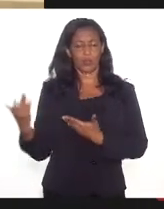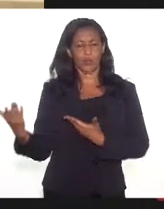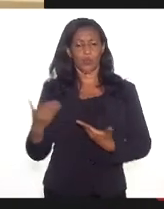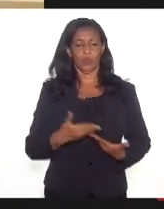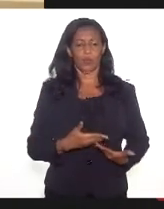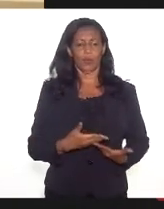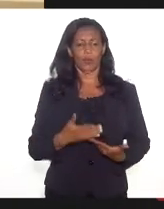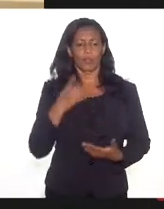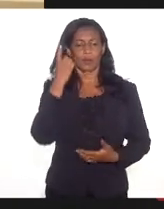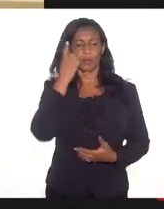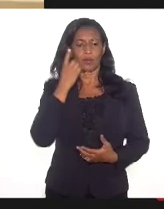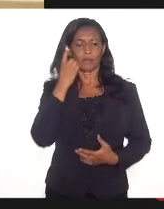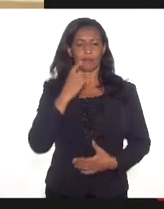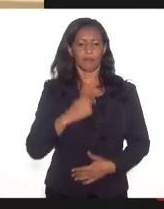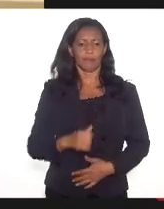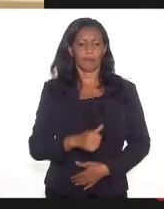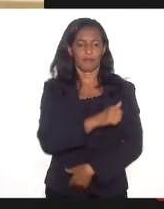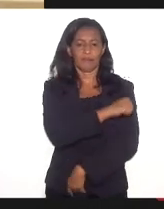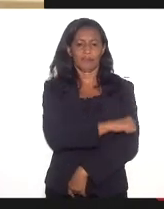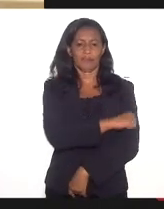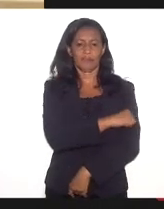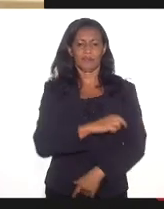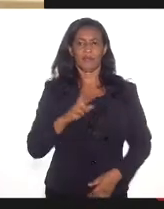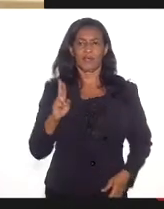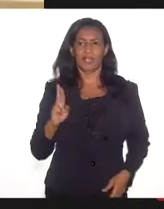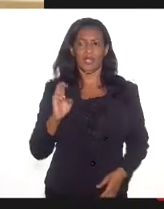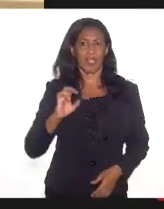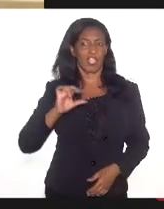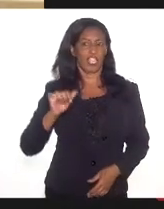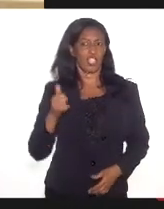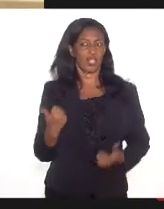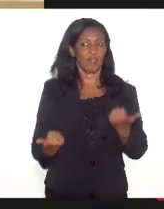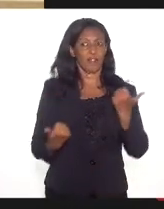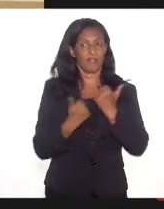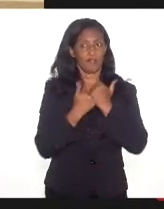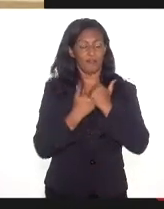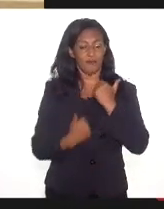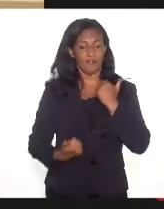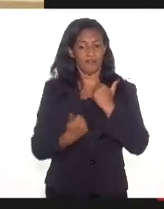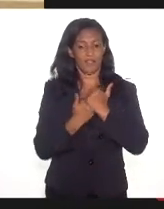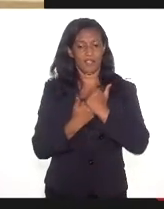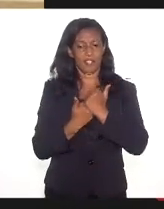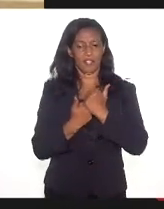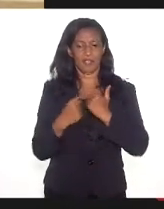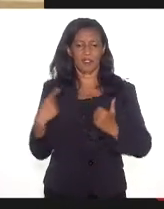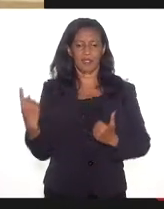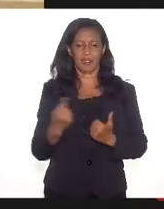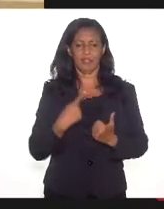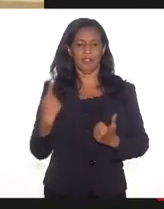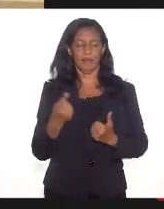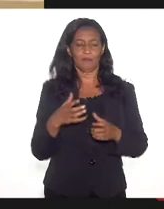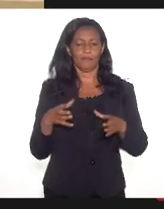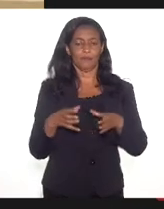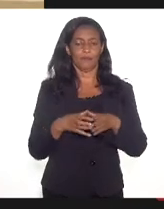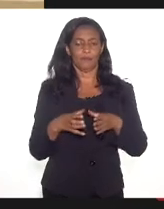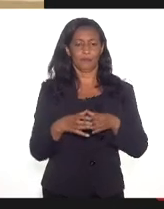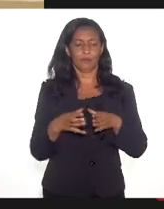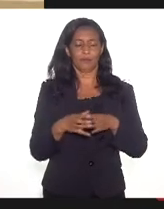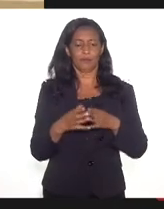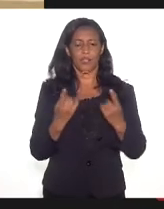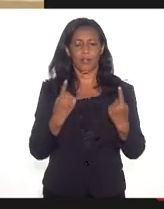a deputada enfermeira Rejane que é vice-presidenta da nossa comissão de